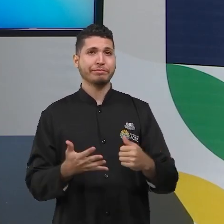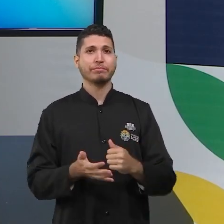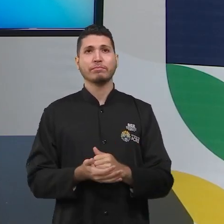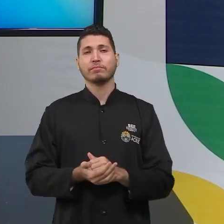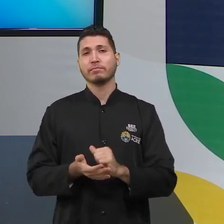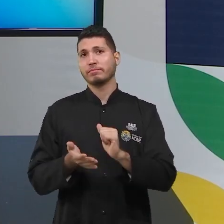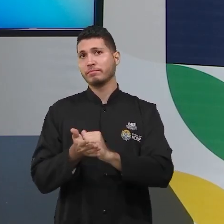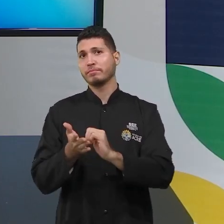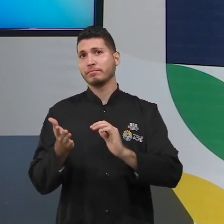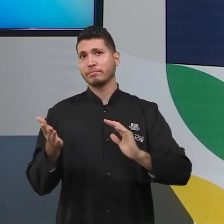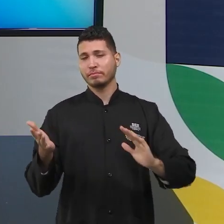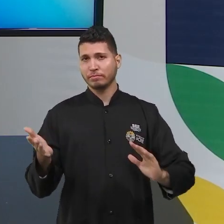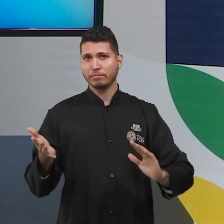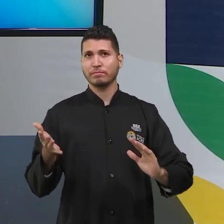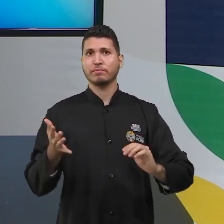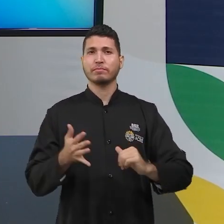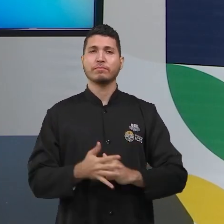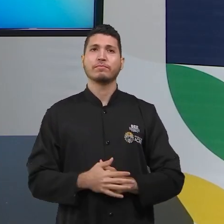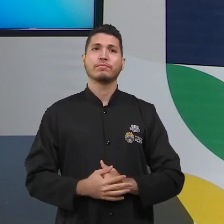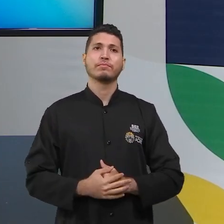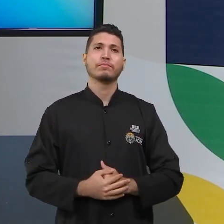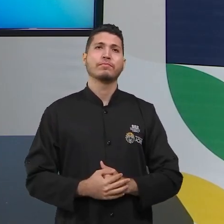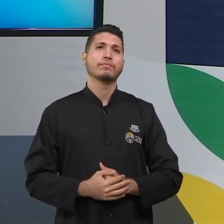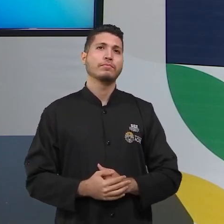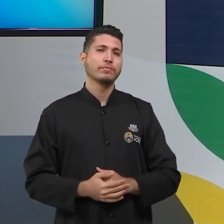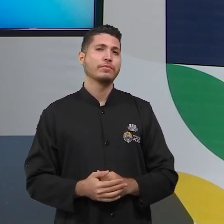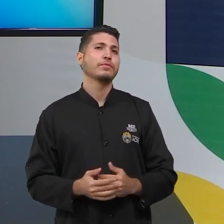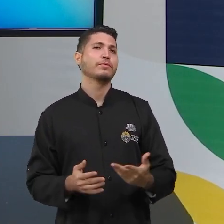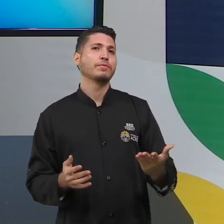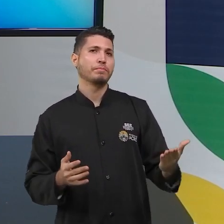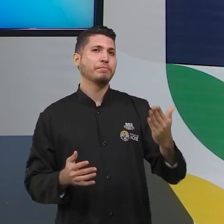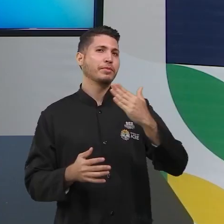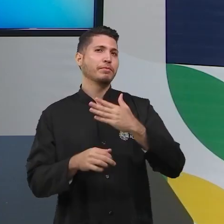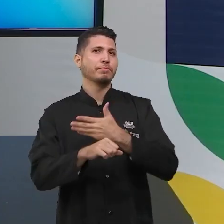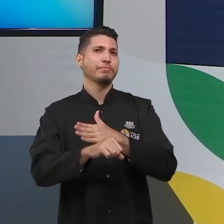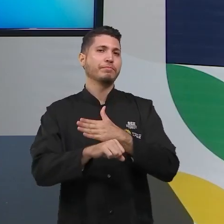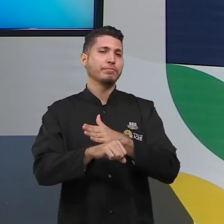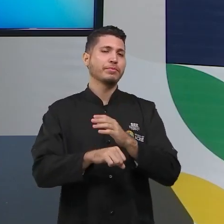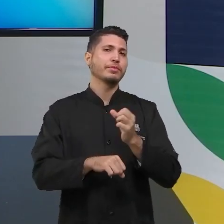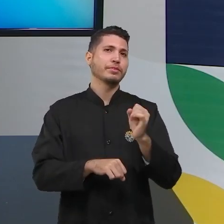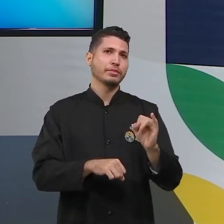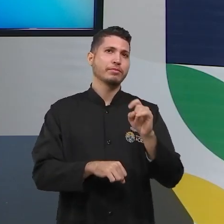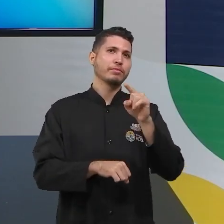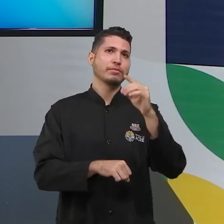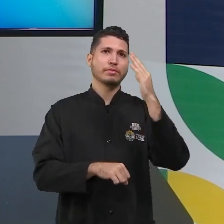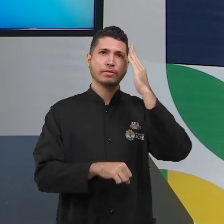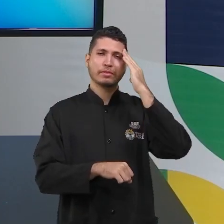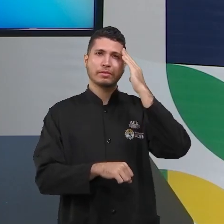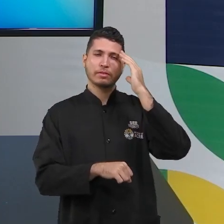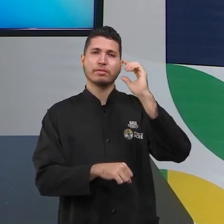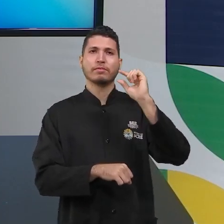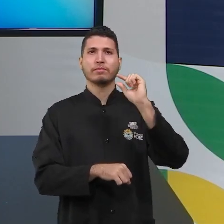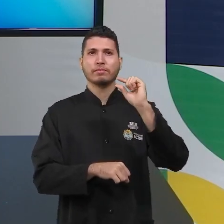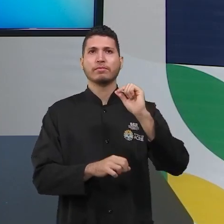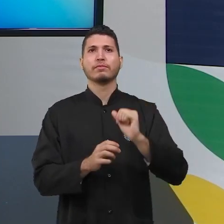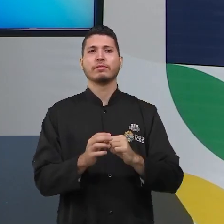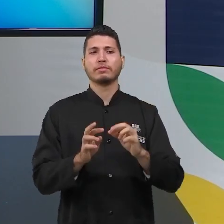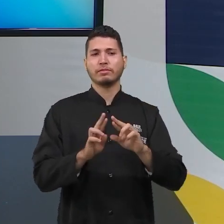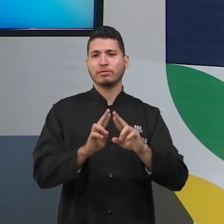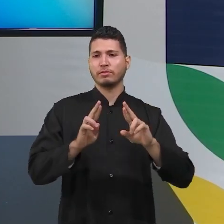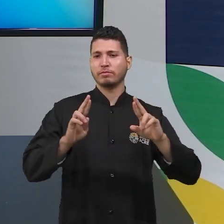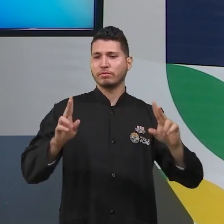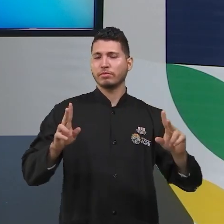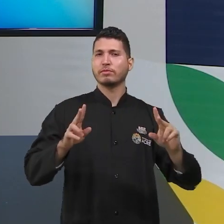para poder a gente checar se você aprendeu um pouco sobre essas diferenças entre um museu virtual e um